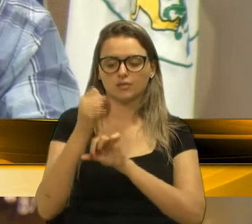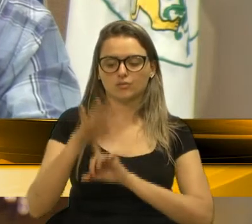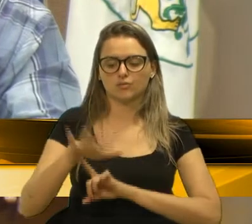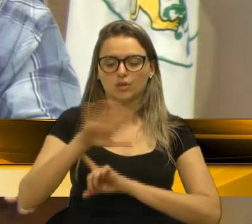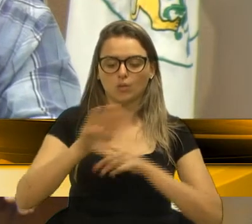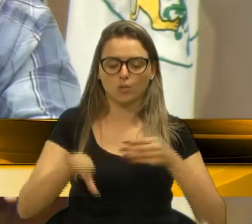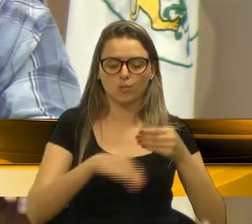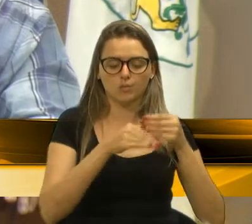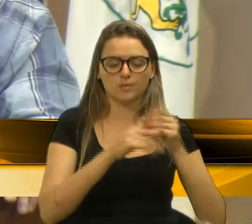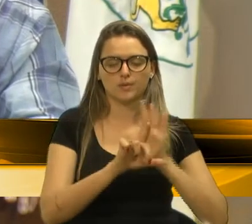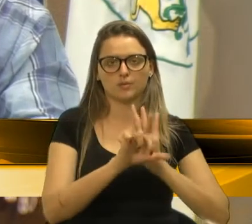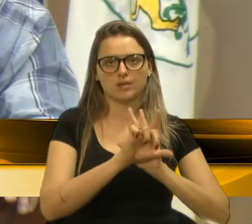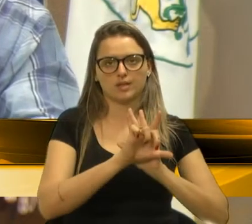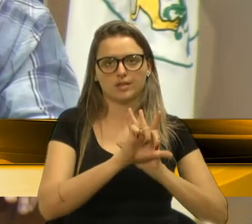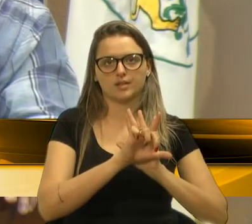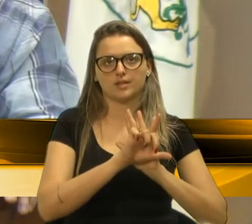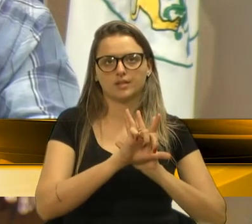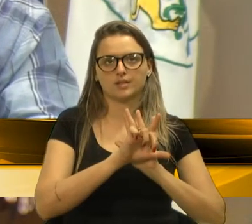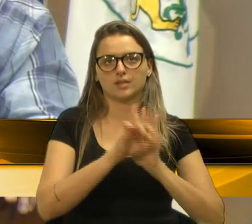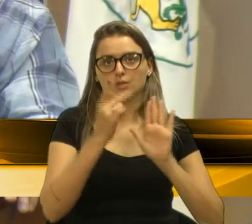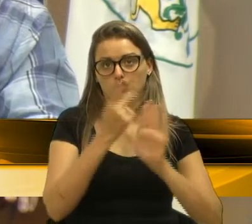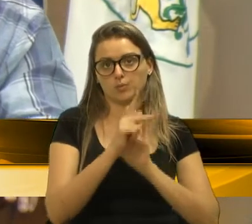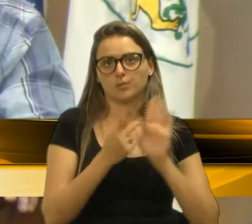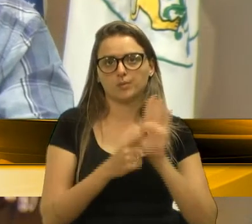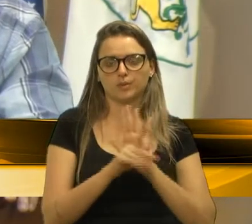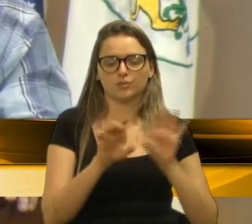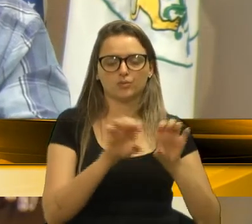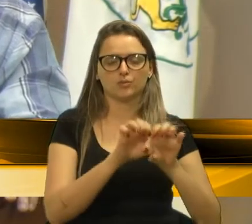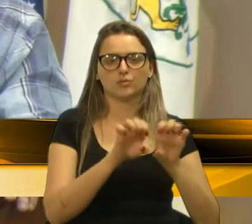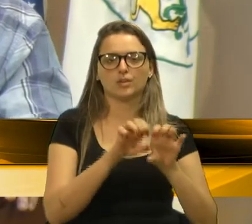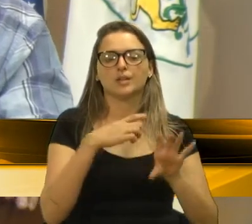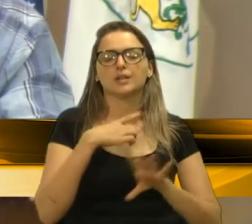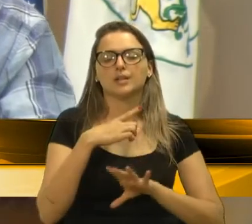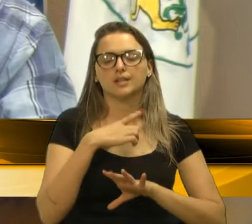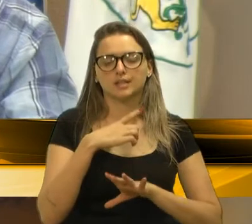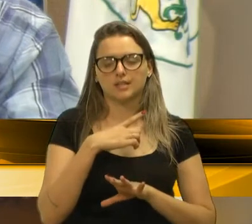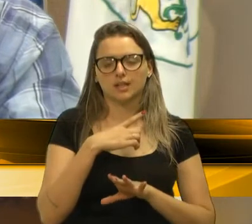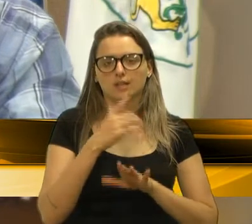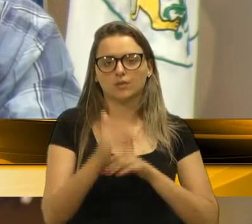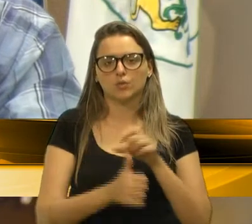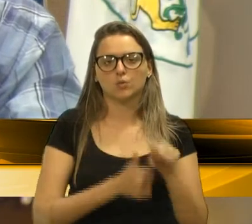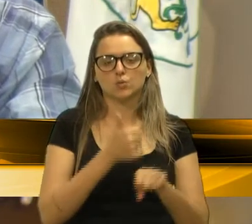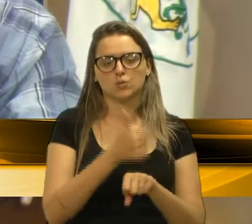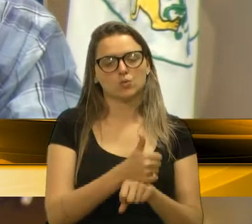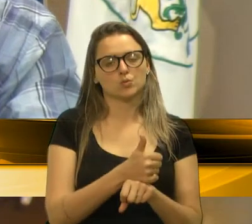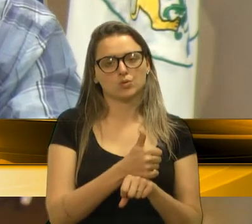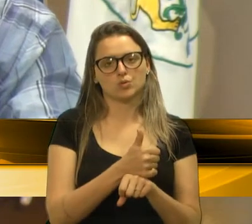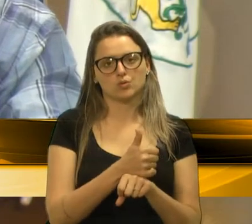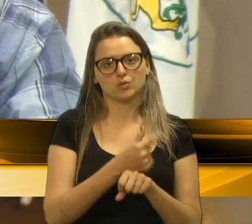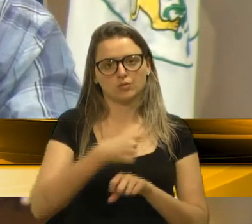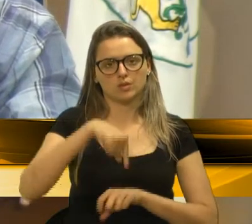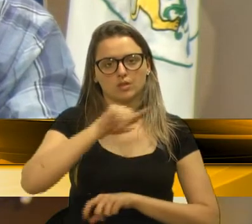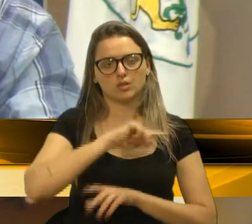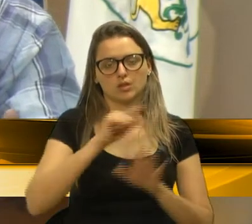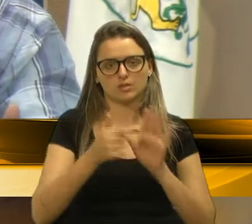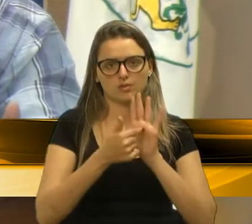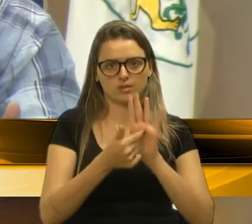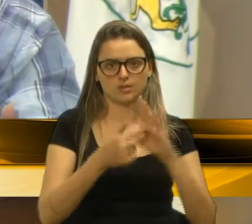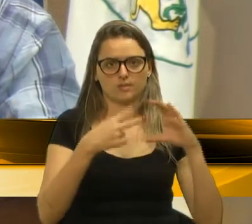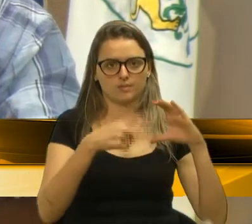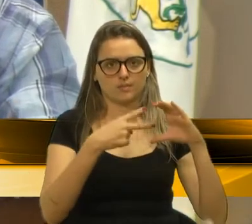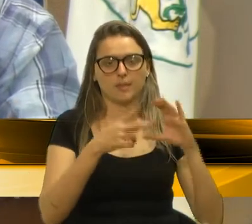é que foram contempladas no substitutivo que apresentamos aliás o